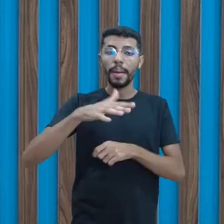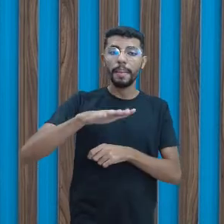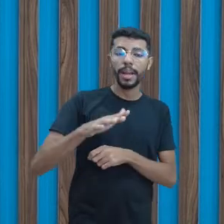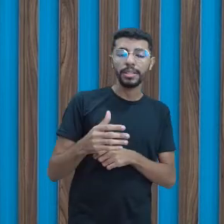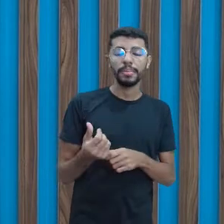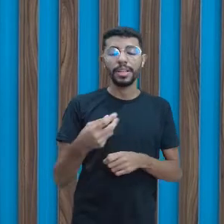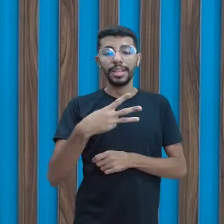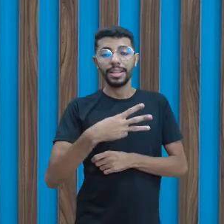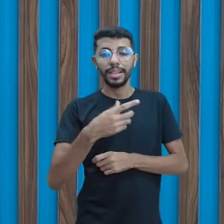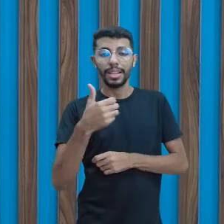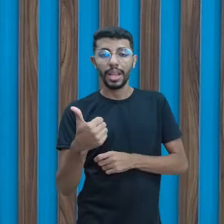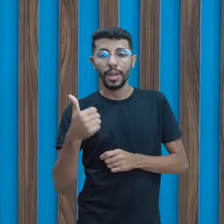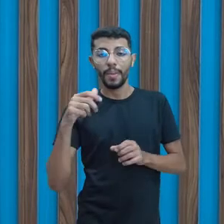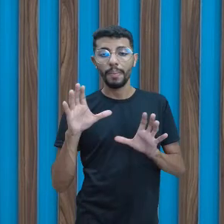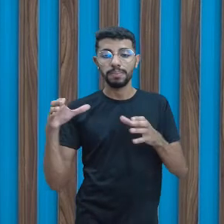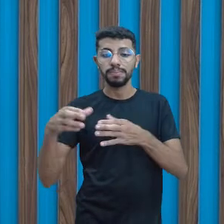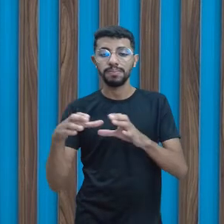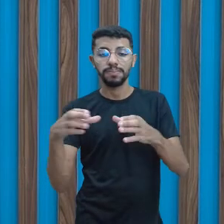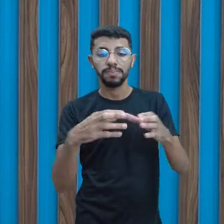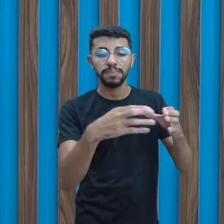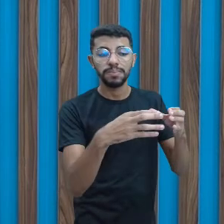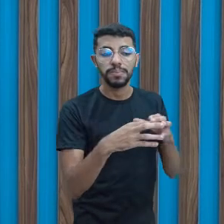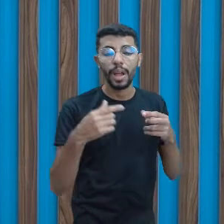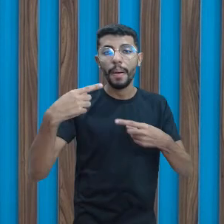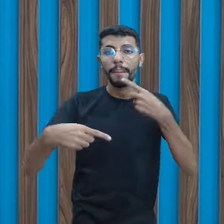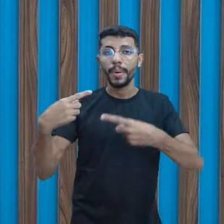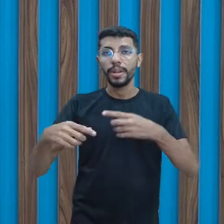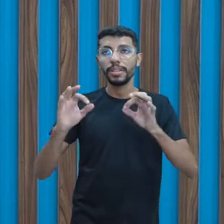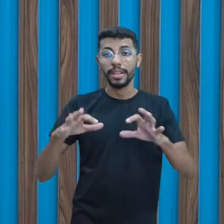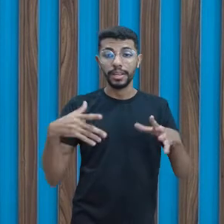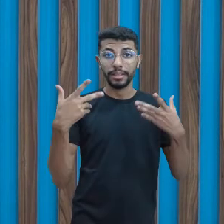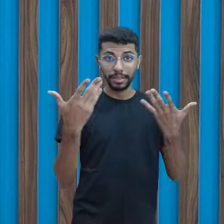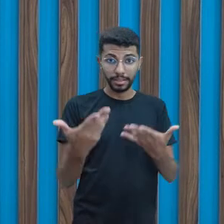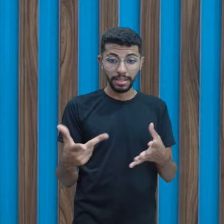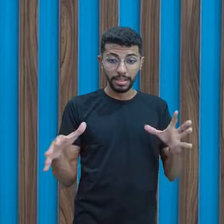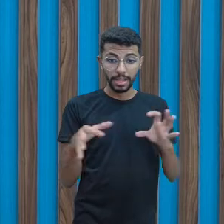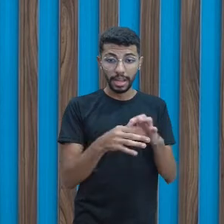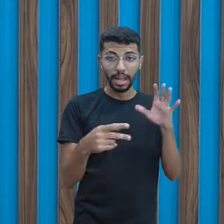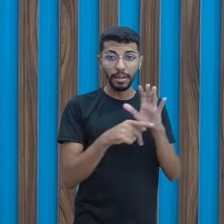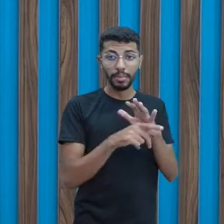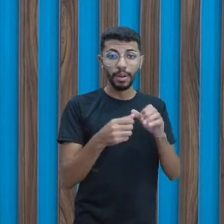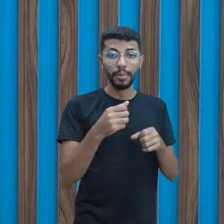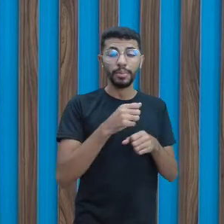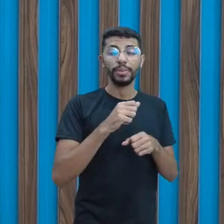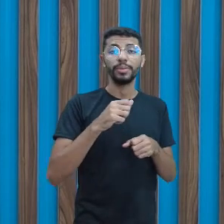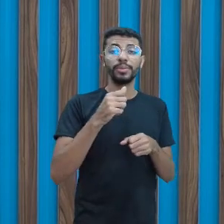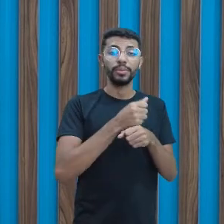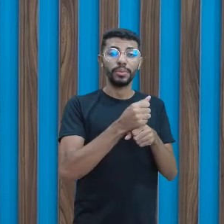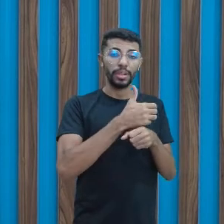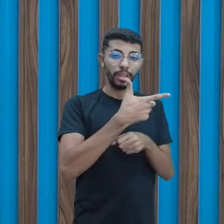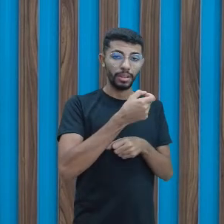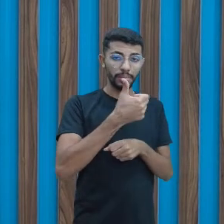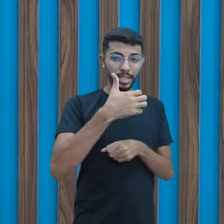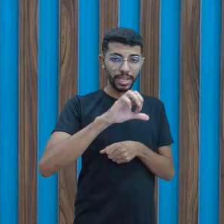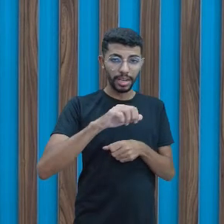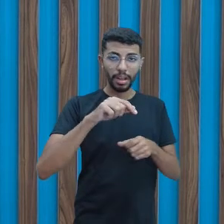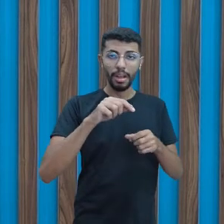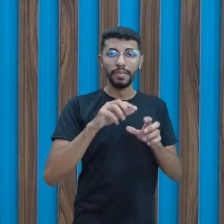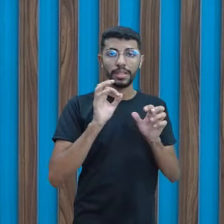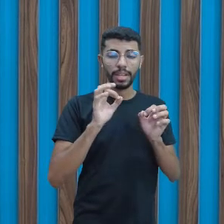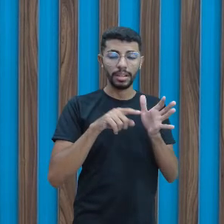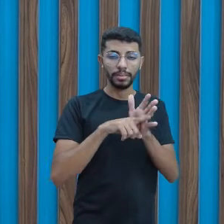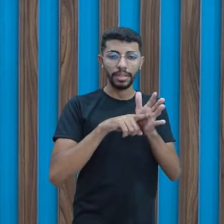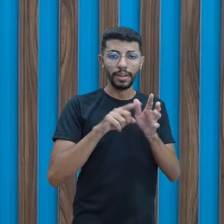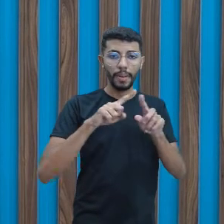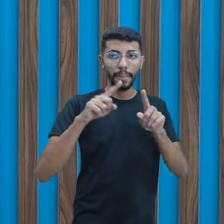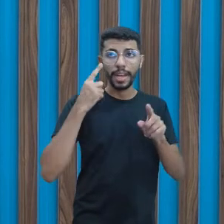Isso conforme, né, o registro de 2019. Mas recentemente a gente teve aí a fusão de alguns